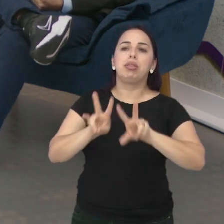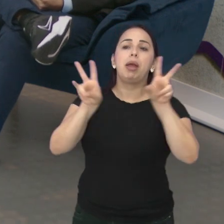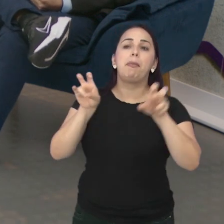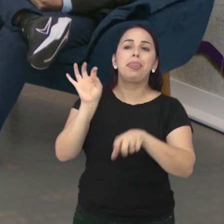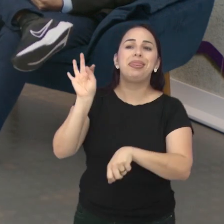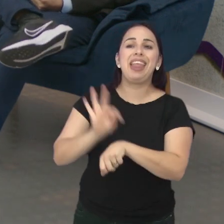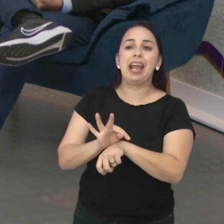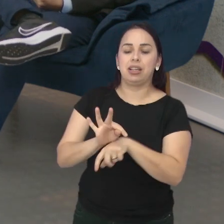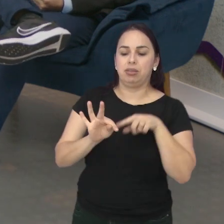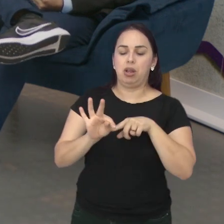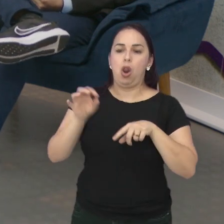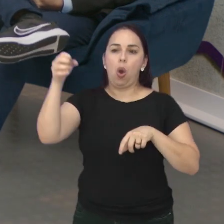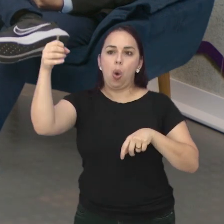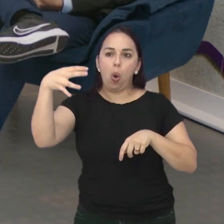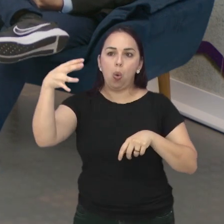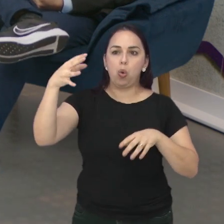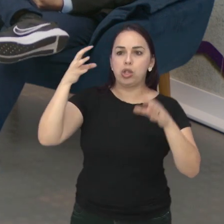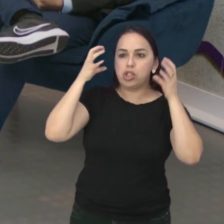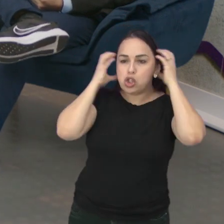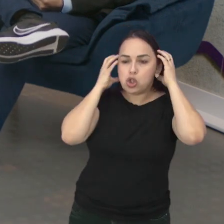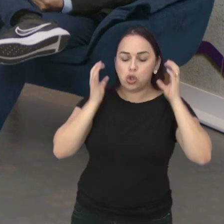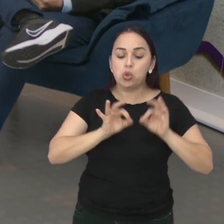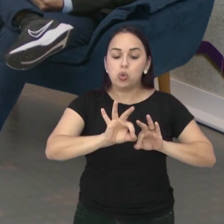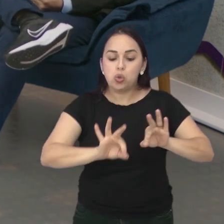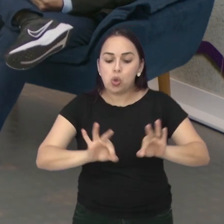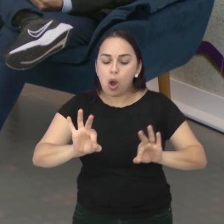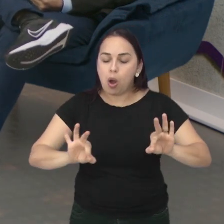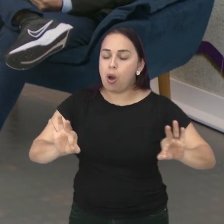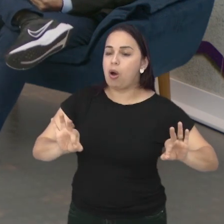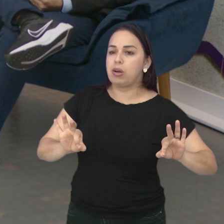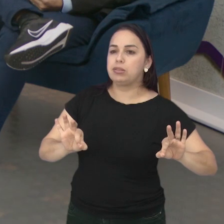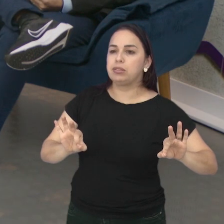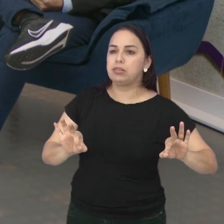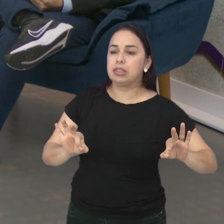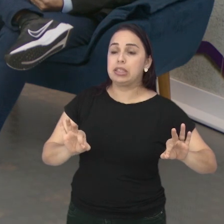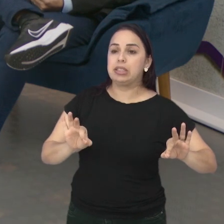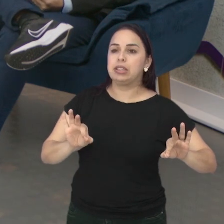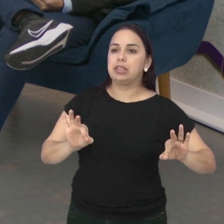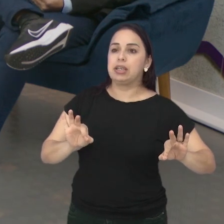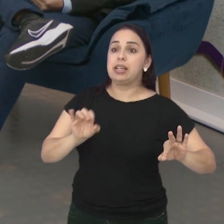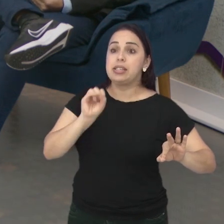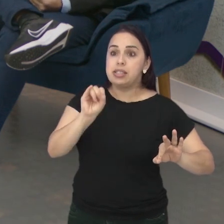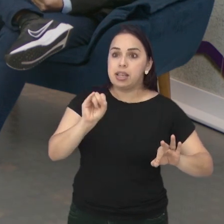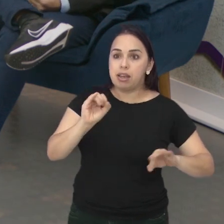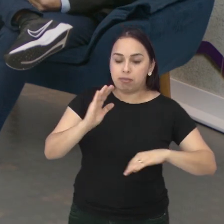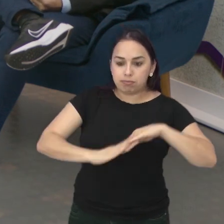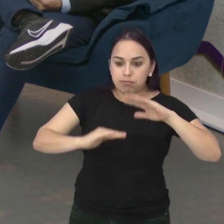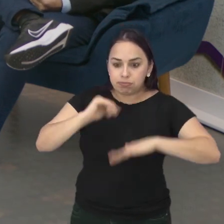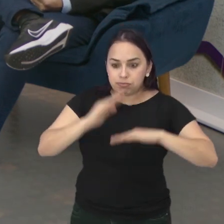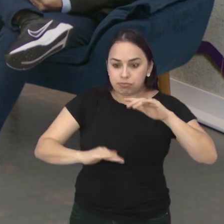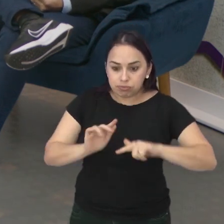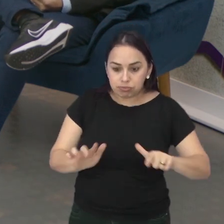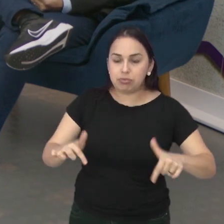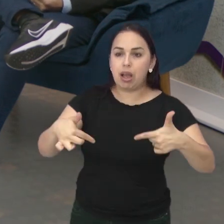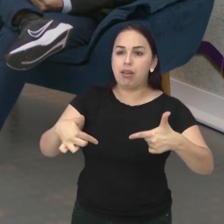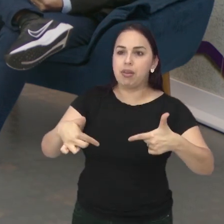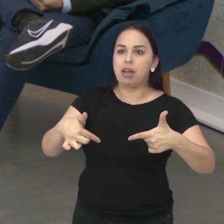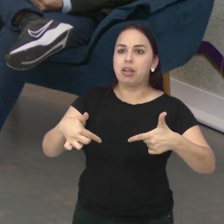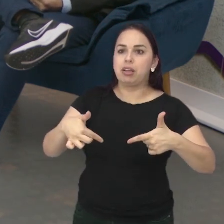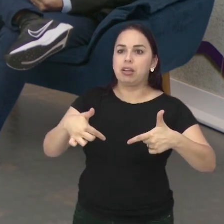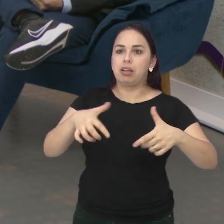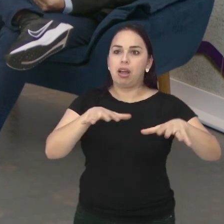né? Iluminação, sonoplastia, que se desenvolvidas essas habilidades, essa